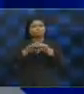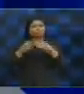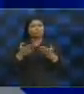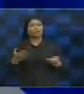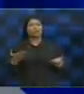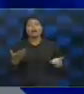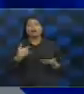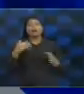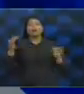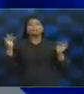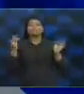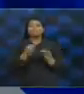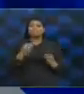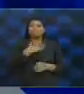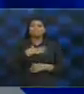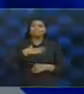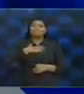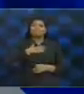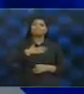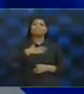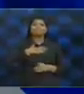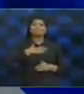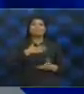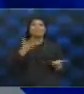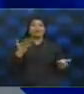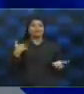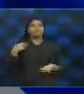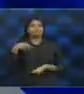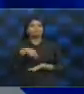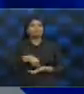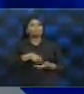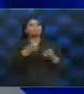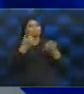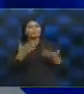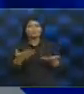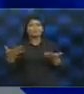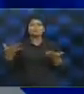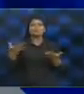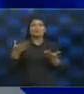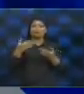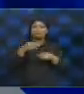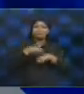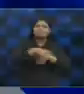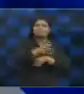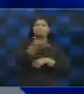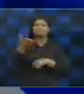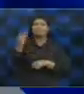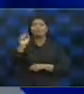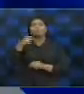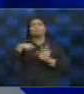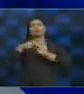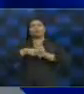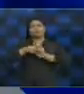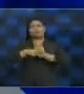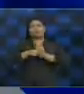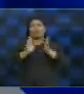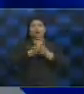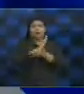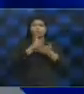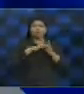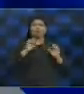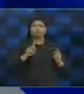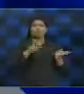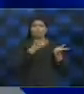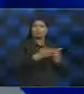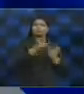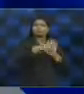feliz de partilhar este momento e os nossos projetos. alguns testados, outros em teste, alguns